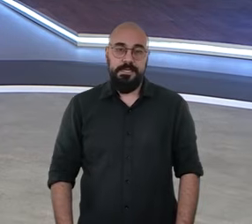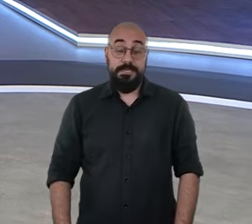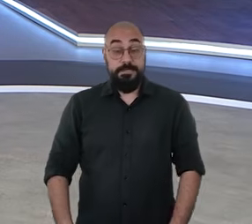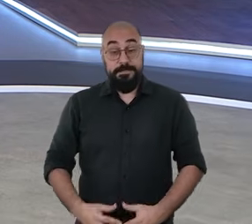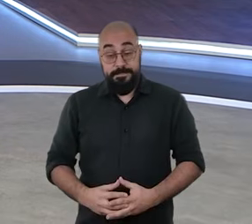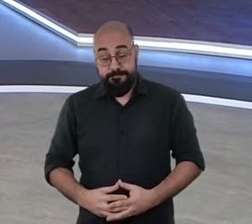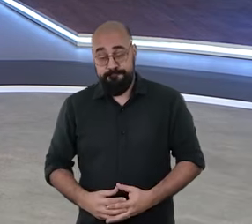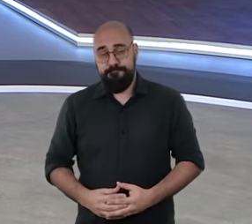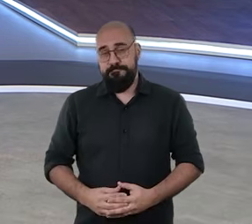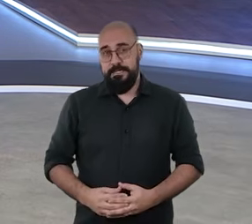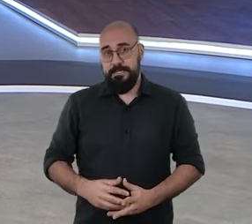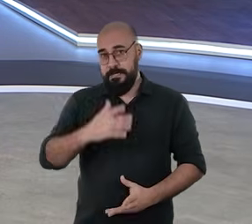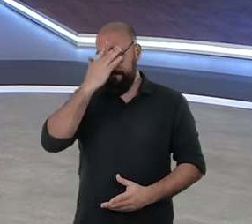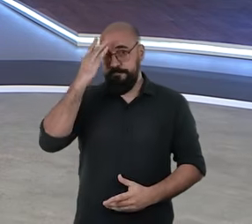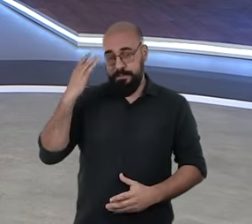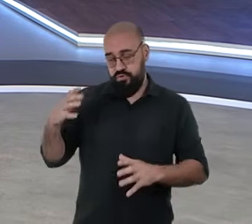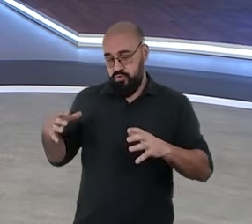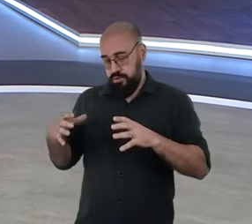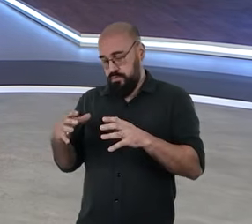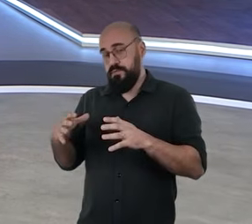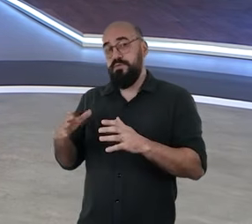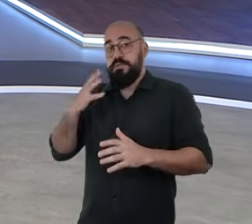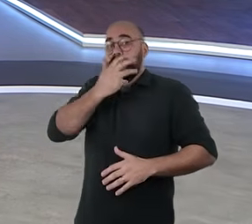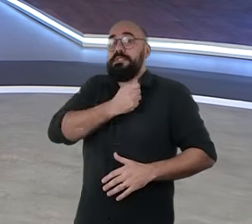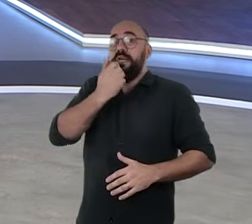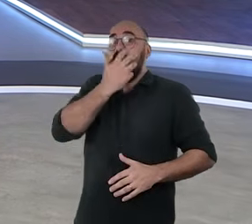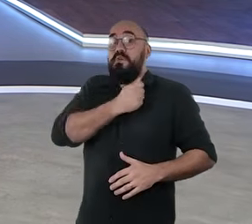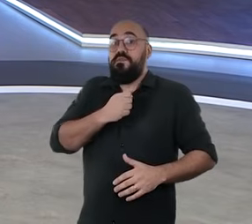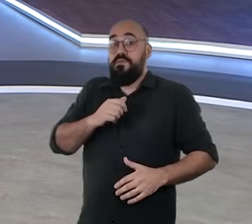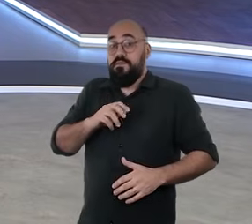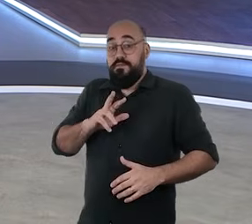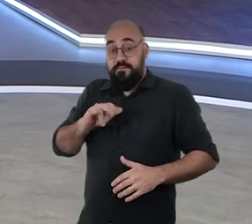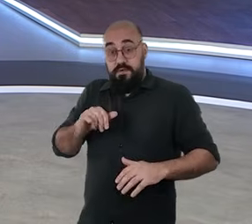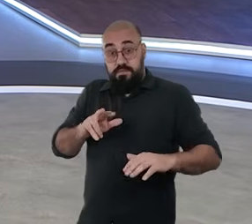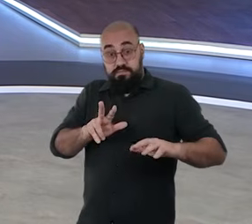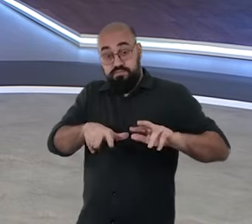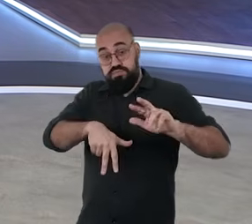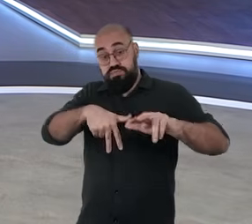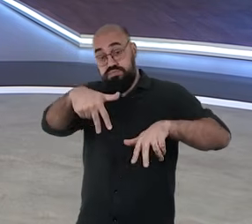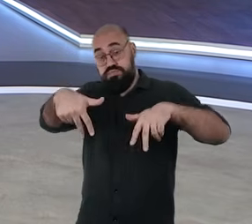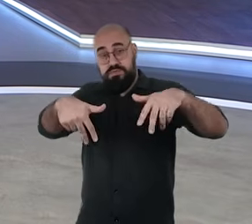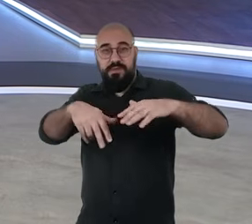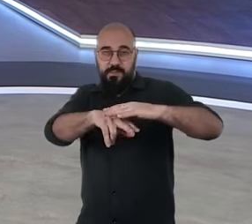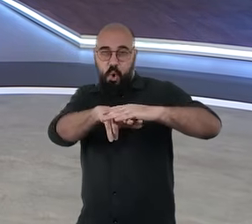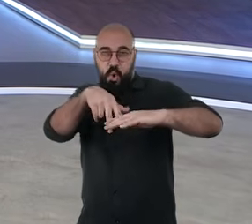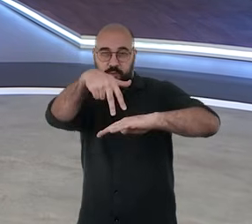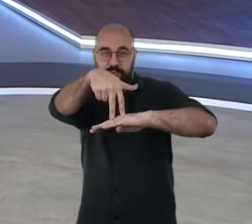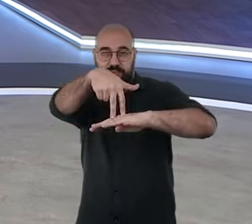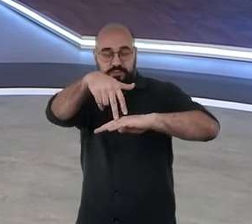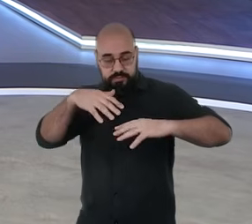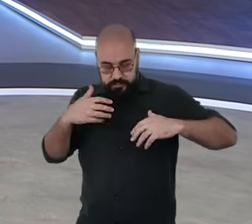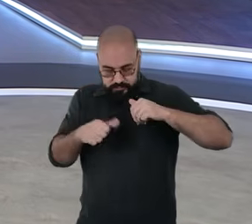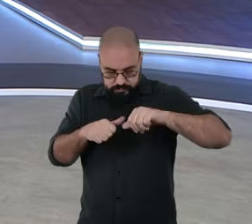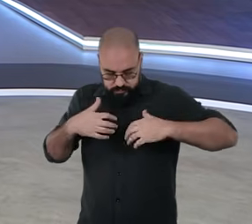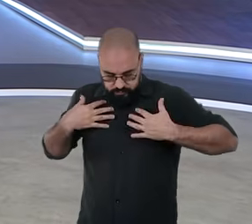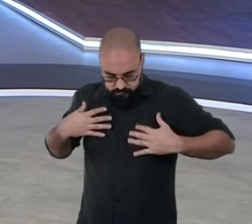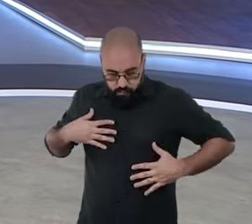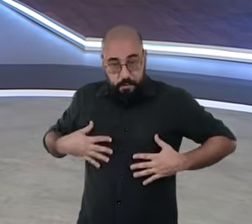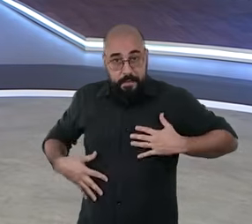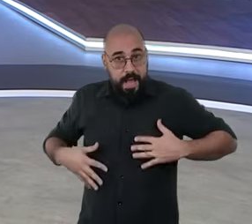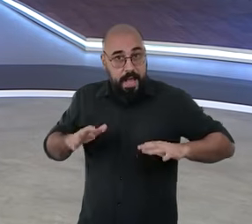Os justos, então, eles vão ressuscitar com corpos transformados.